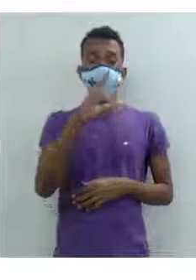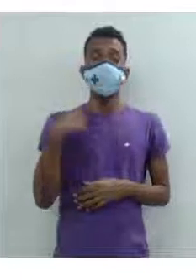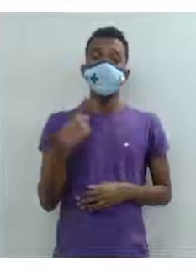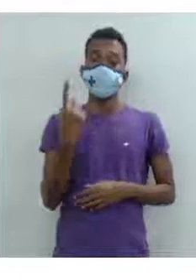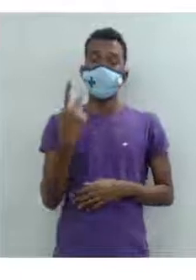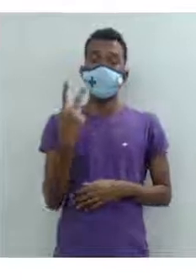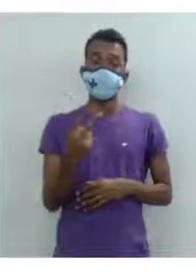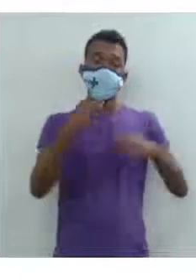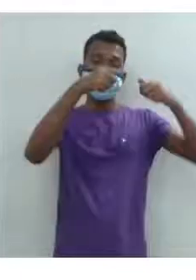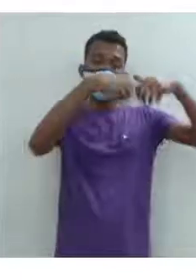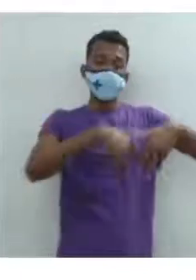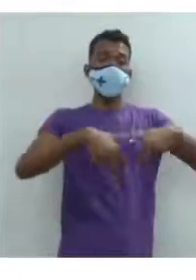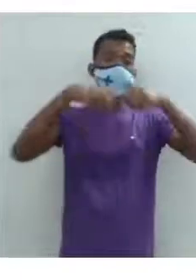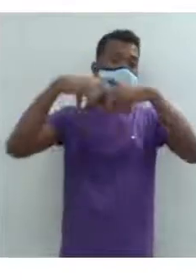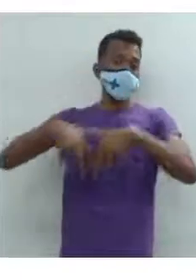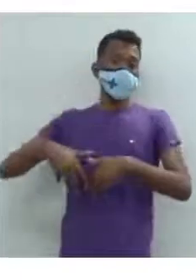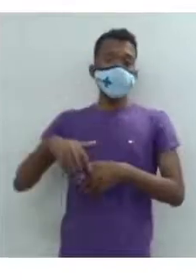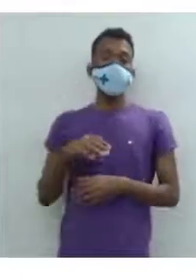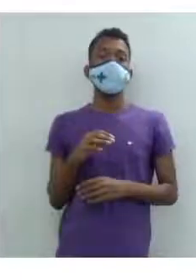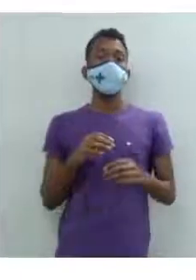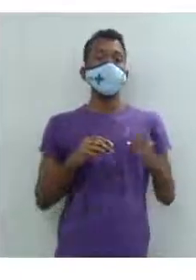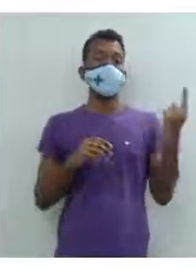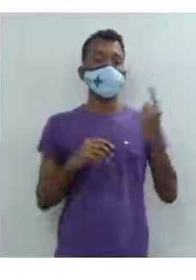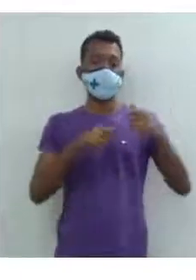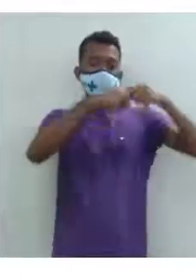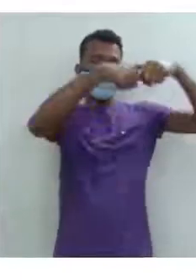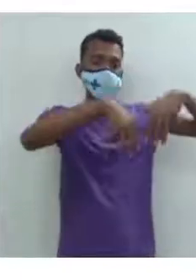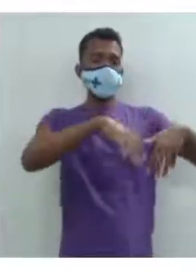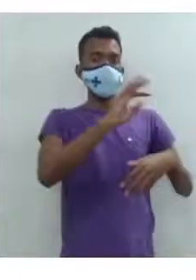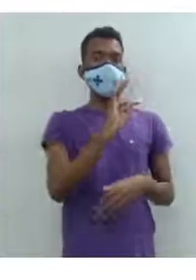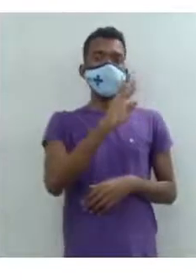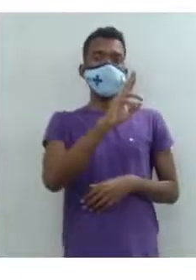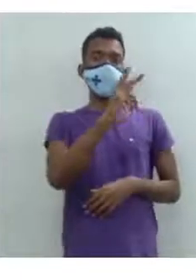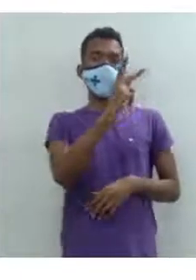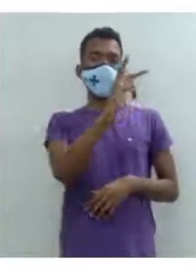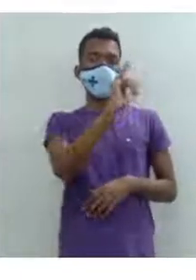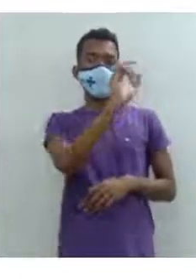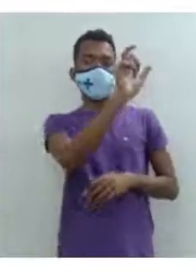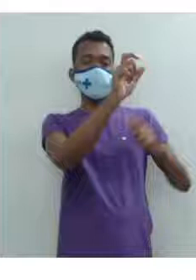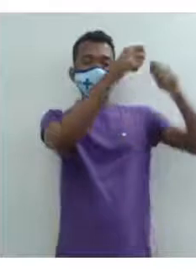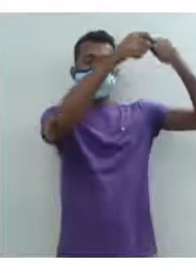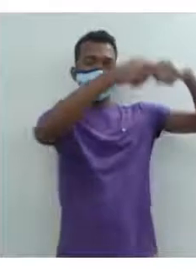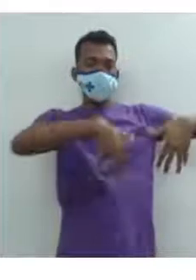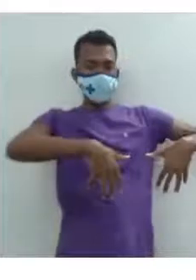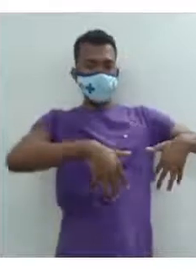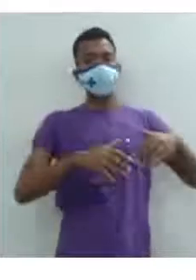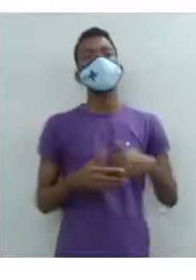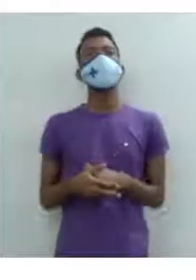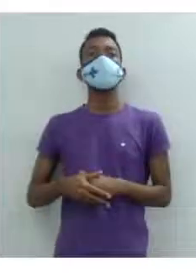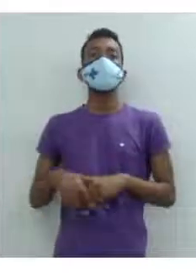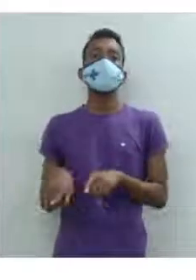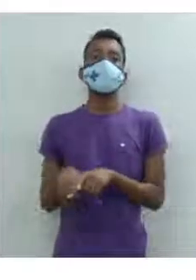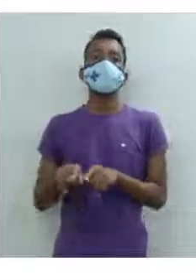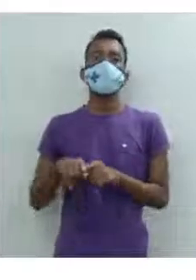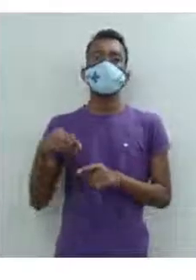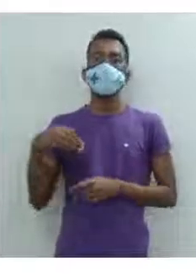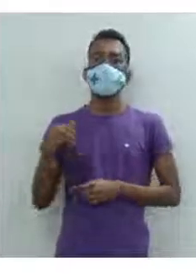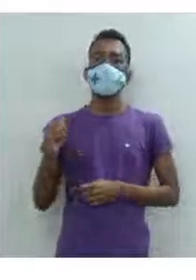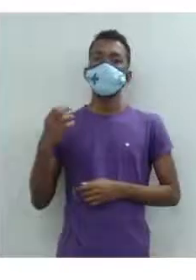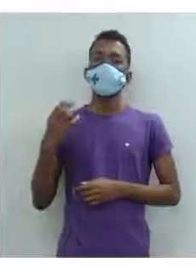linguísticos. Primeiro, o tupi, o mais bem conhecido, né? E o